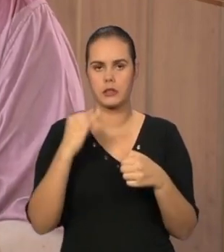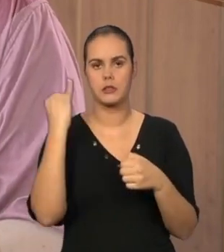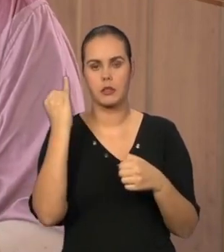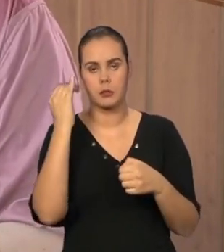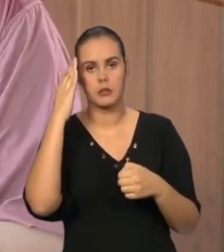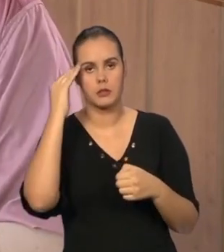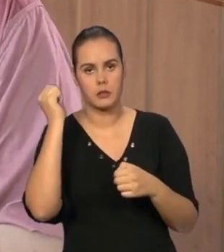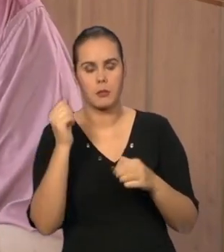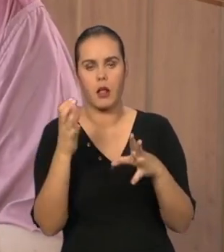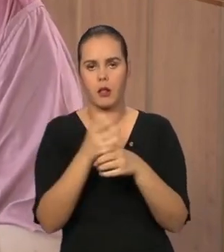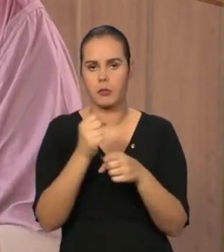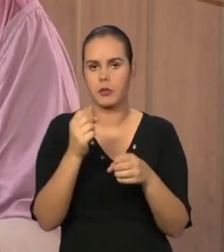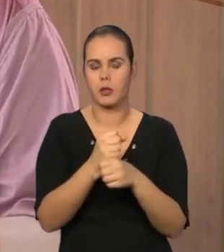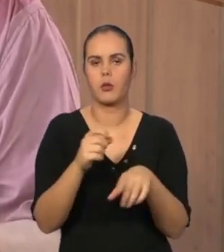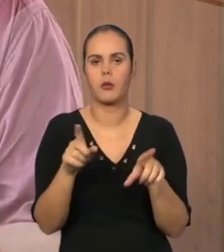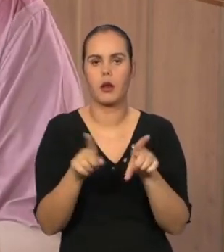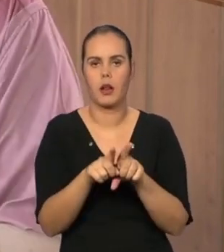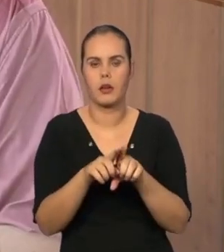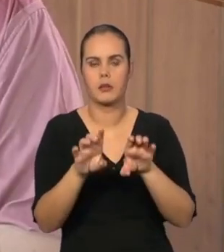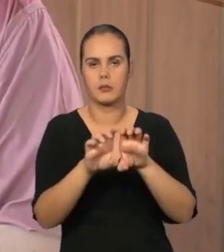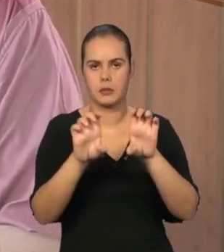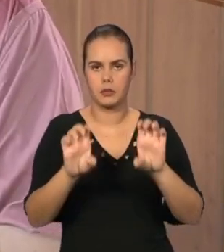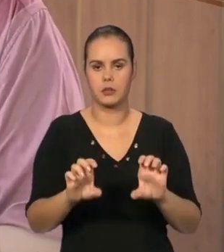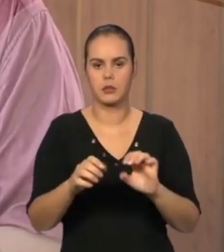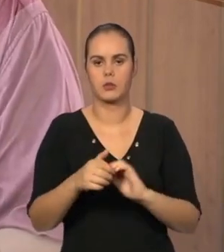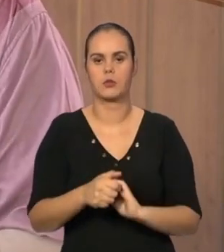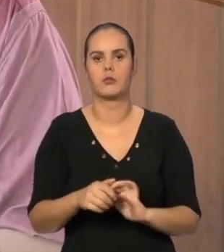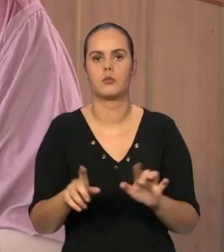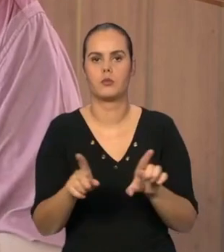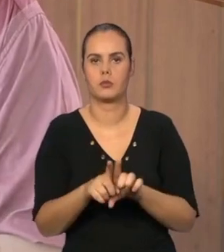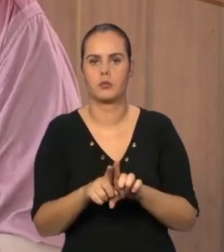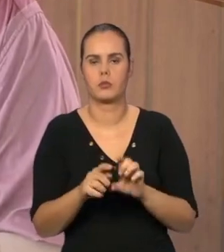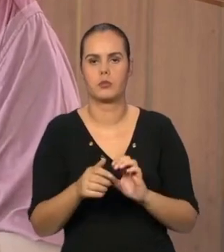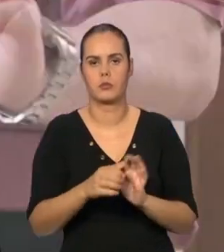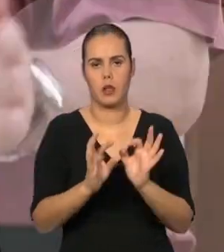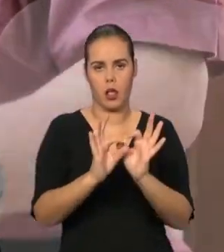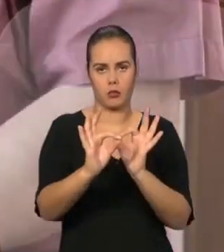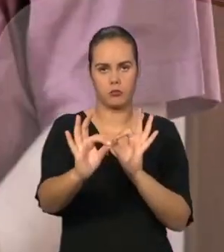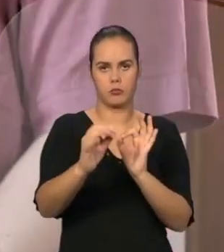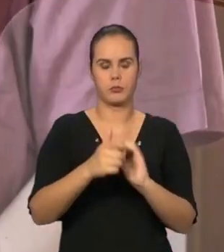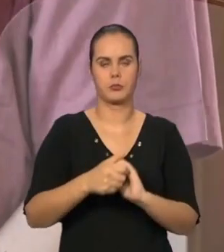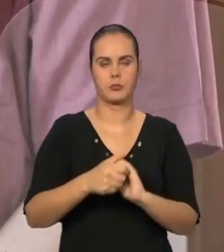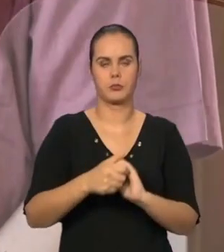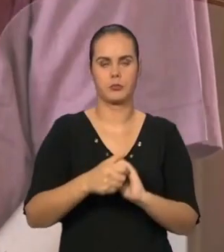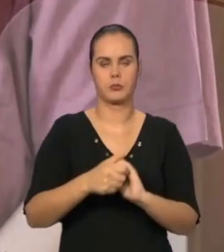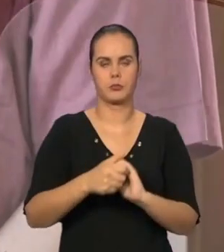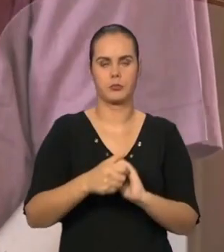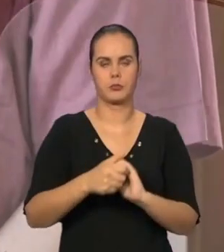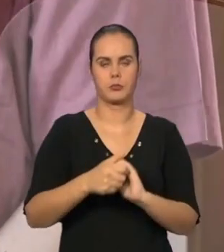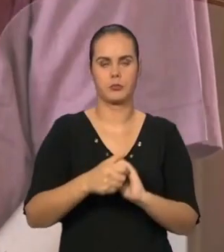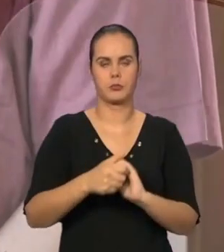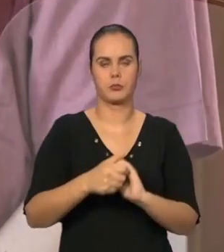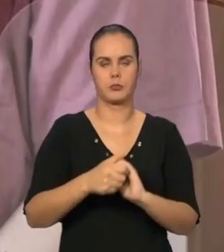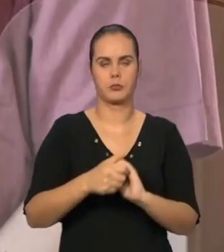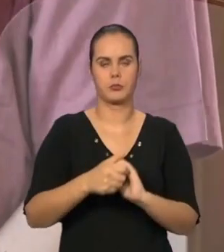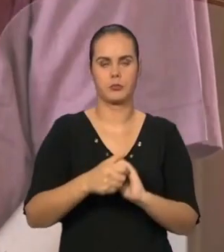cálculos na parte de estrutura e comprimentos dessa área. Ainda segundo o